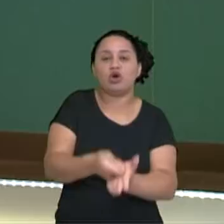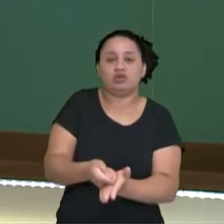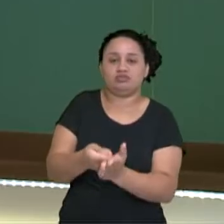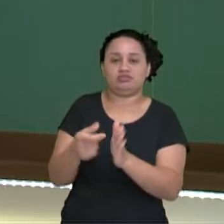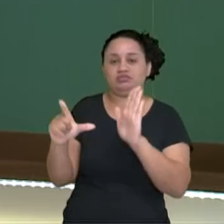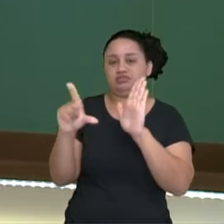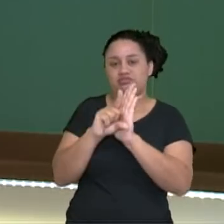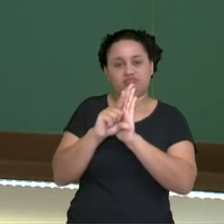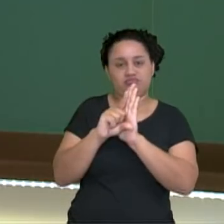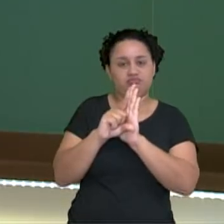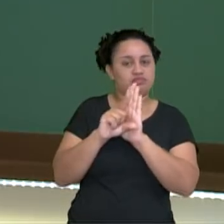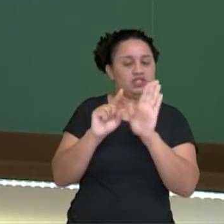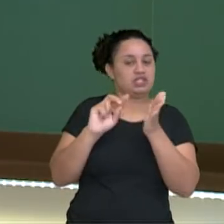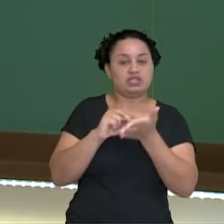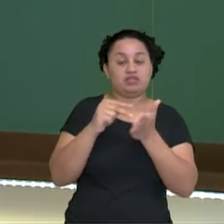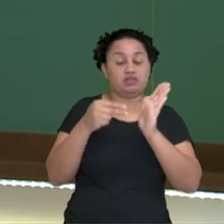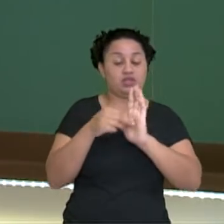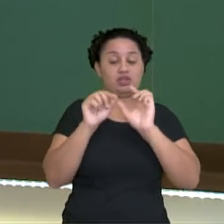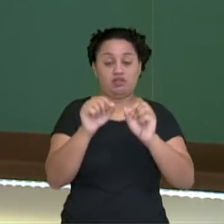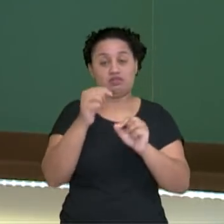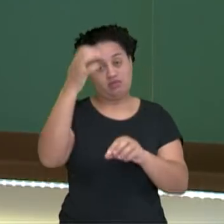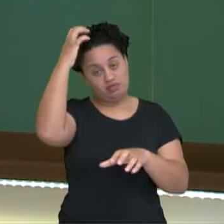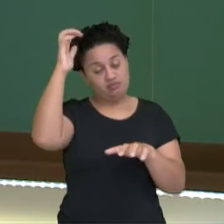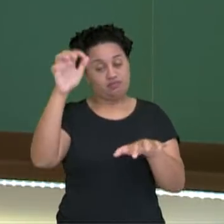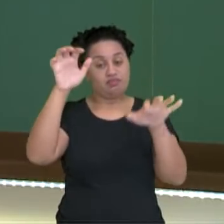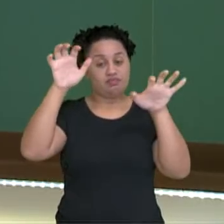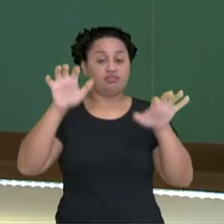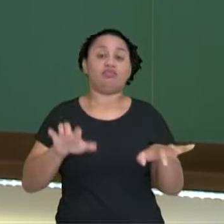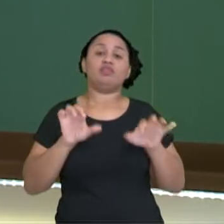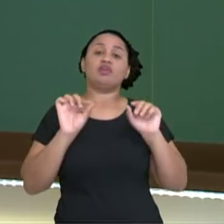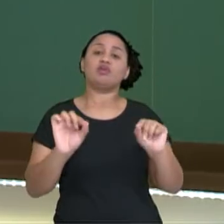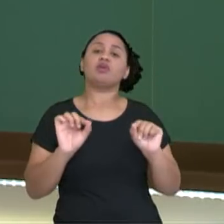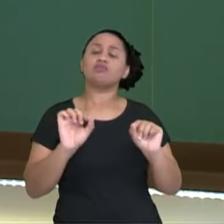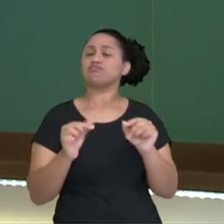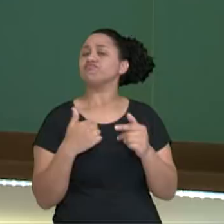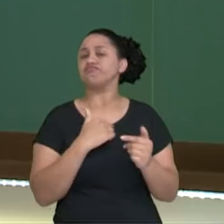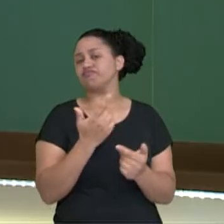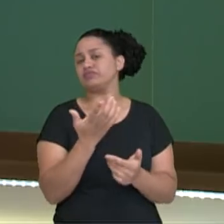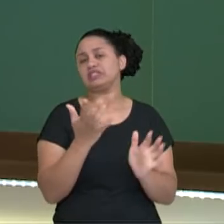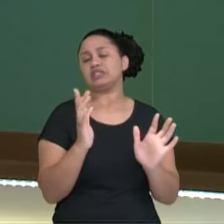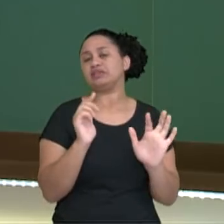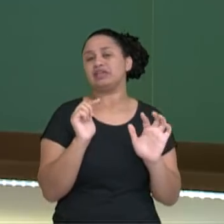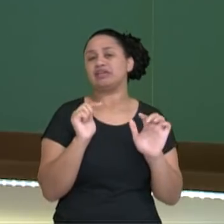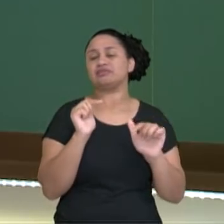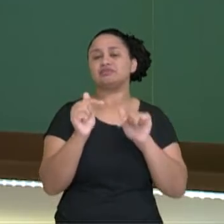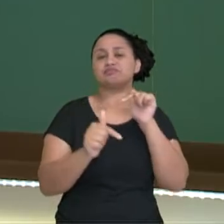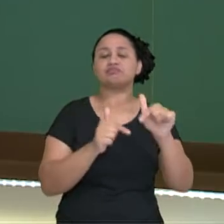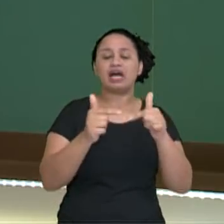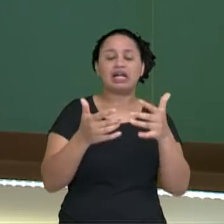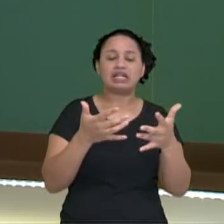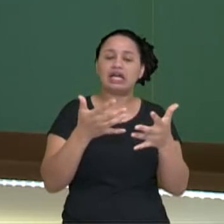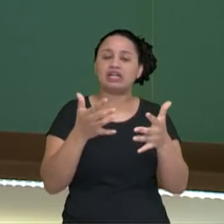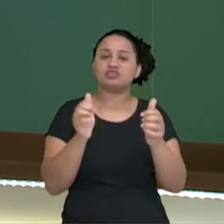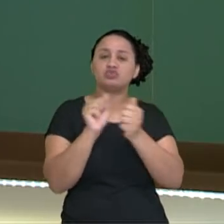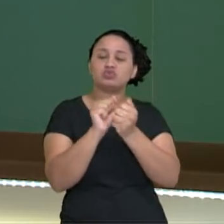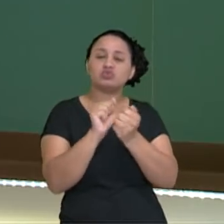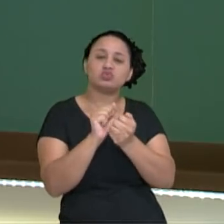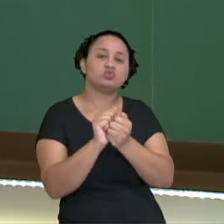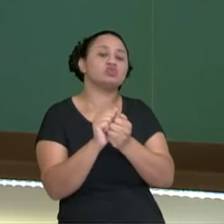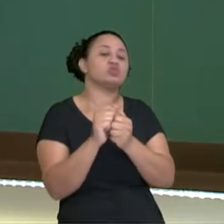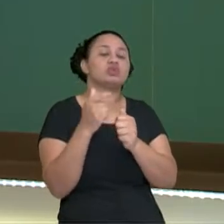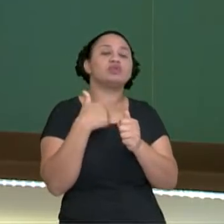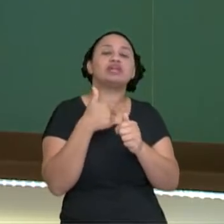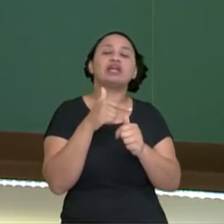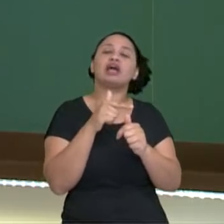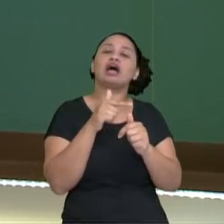Isso não quer dizer que a monarquia, ela de certa maneira não ia trabalhar, né? Ela não teria algum